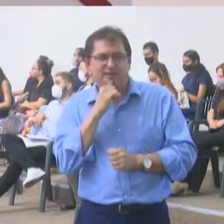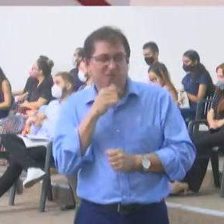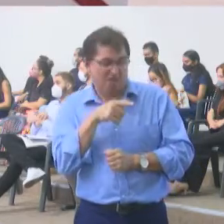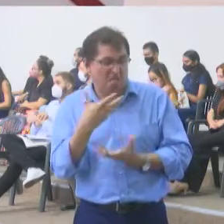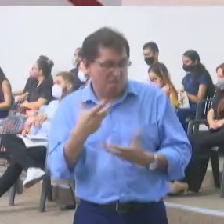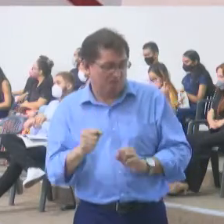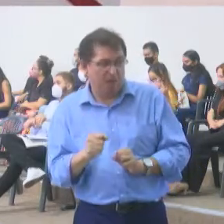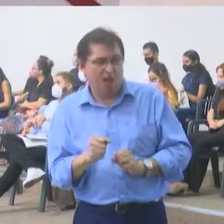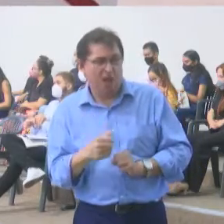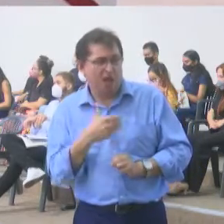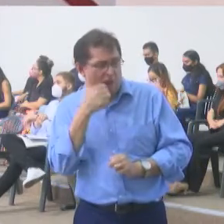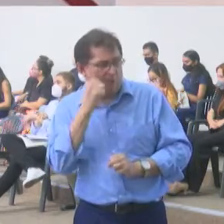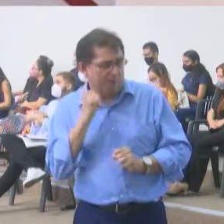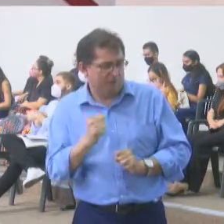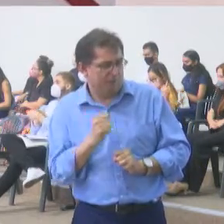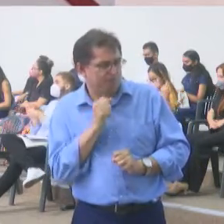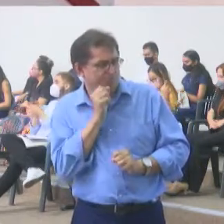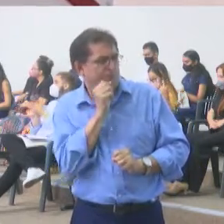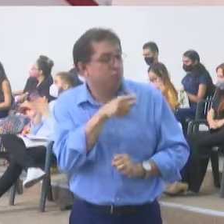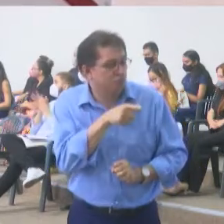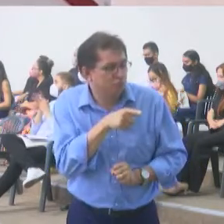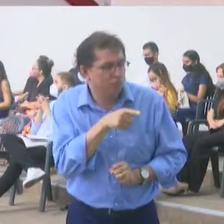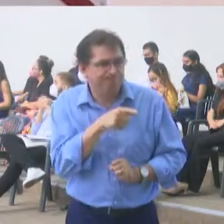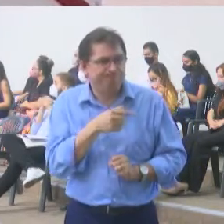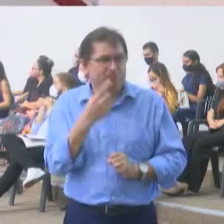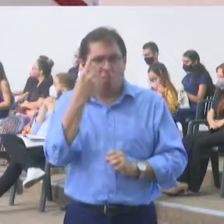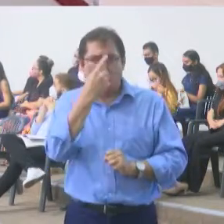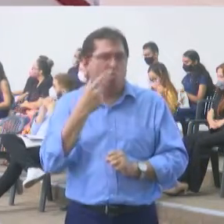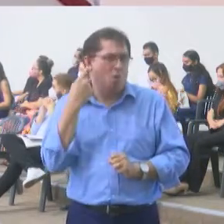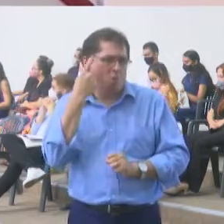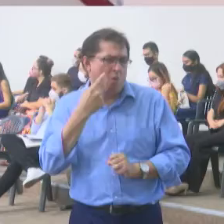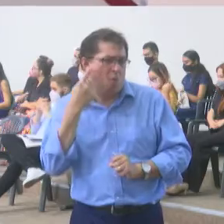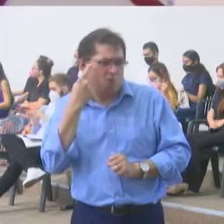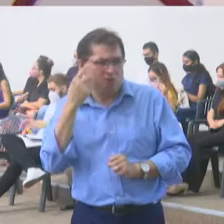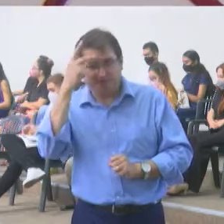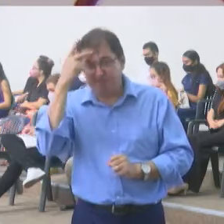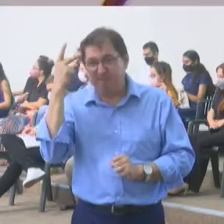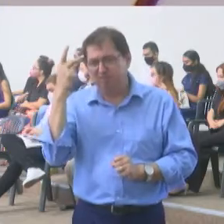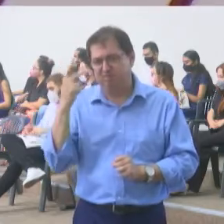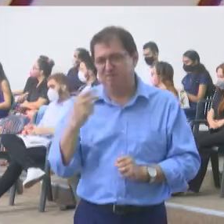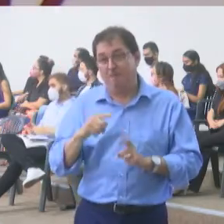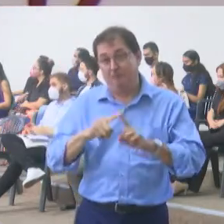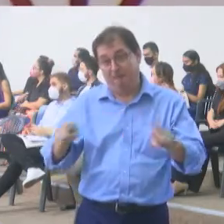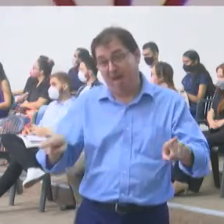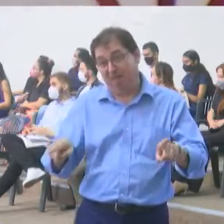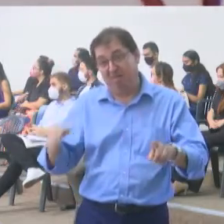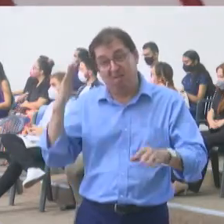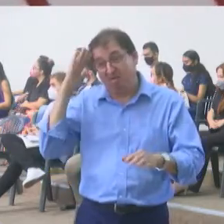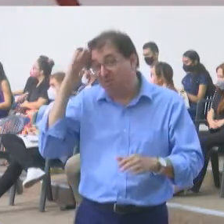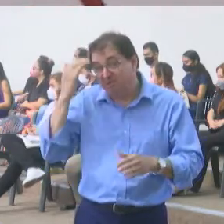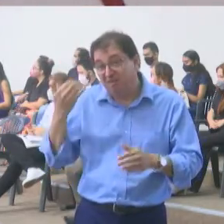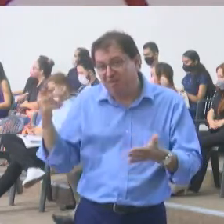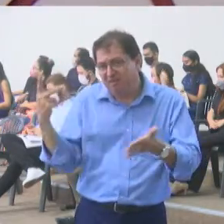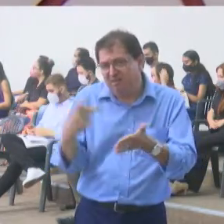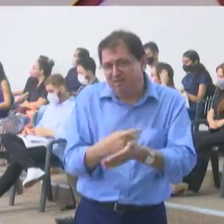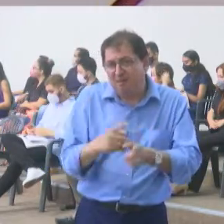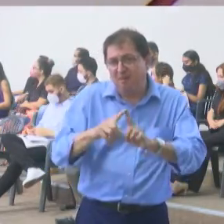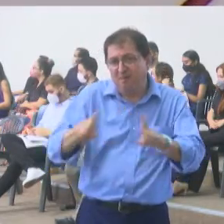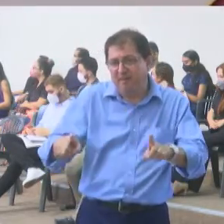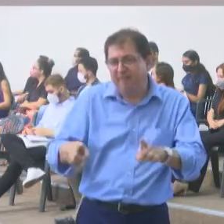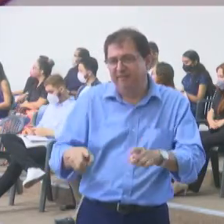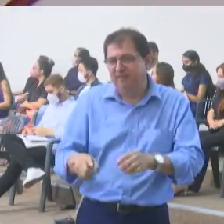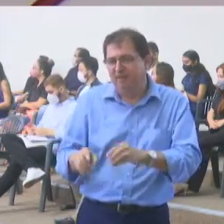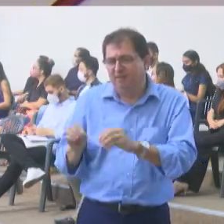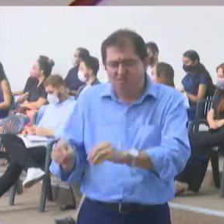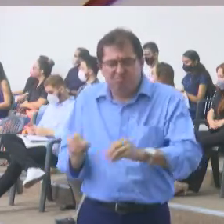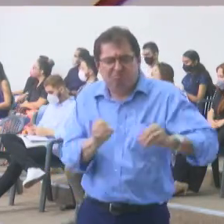desse resgatador. Olha que coisa interessante. O texto aqui não diz que isso aconteceu. Eu não sei se aconteceu ou não, pode ter ficado fora, pode